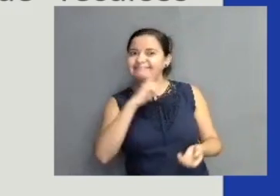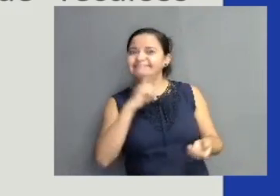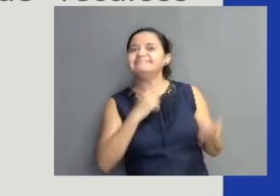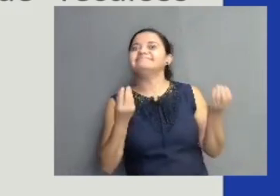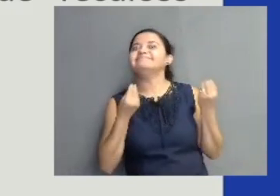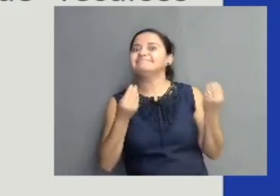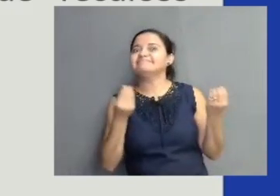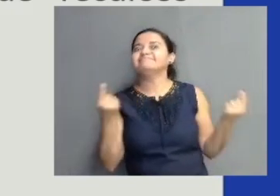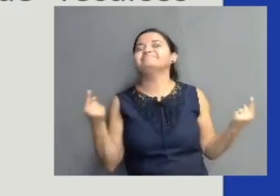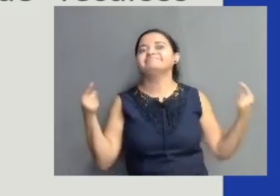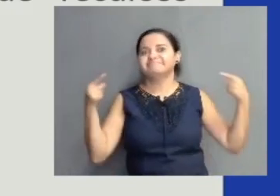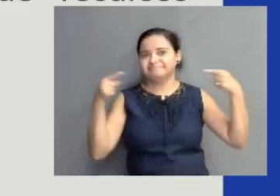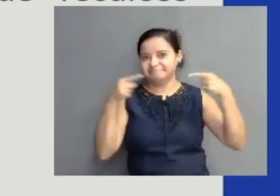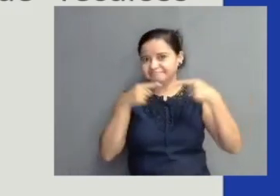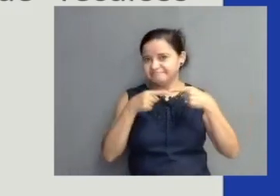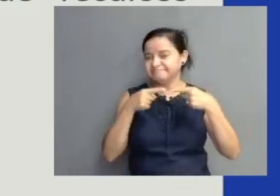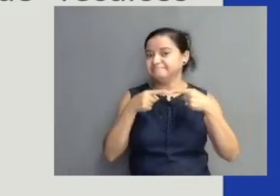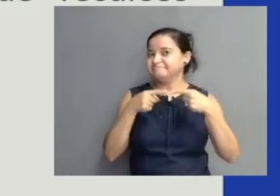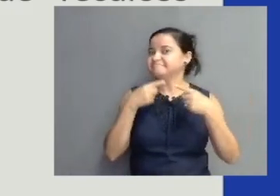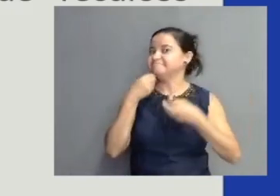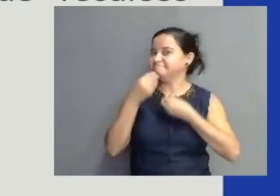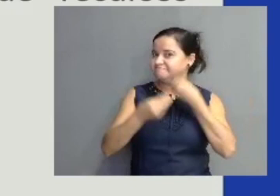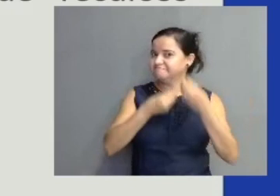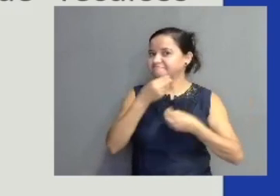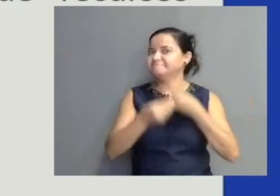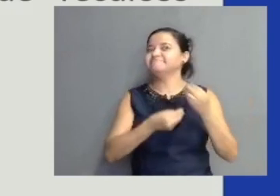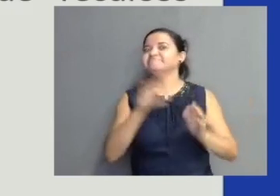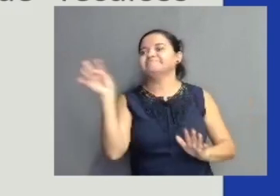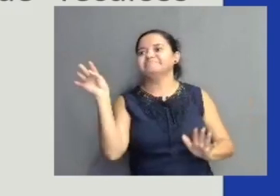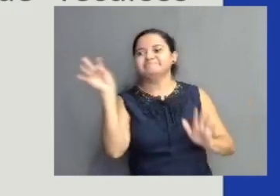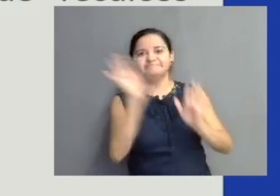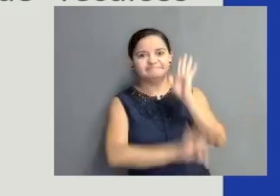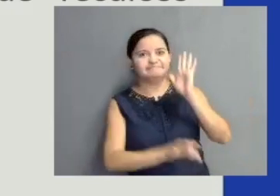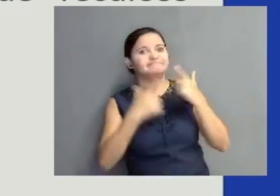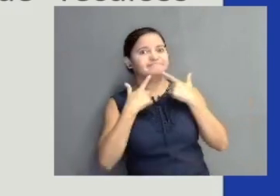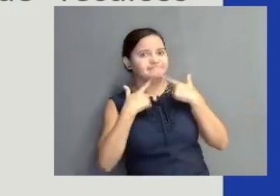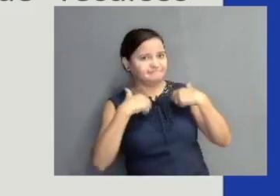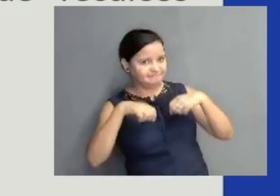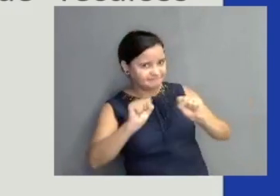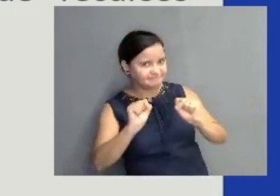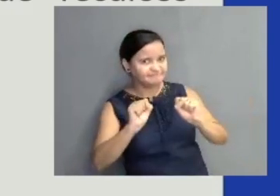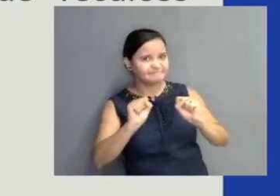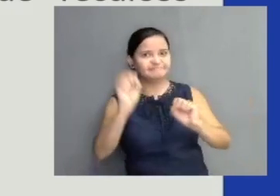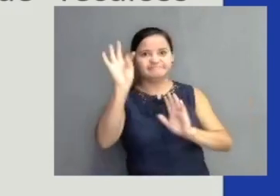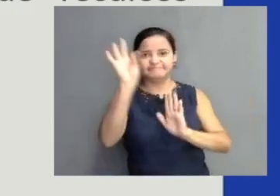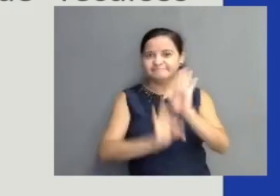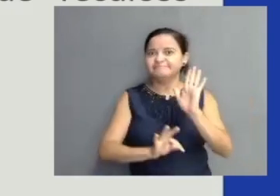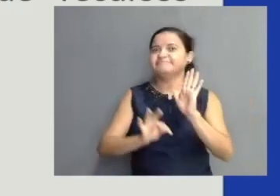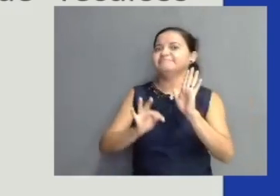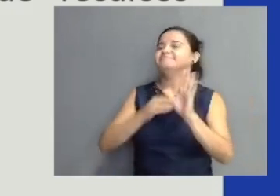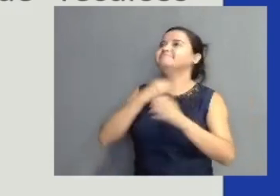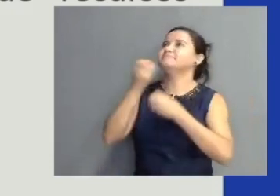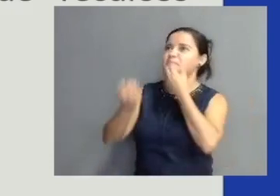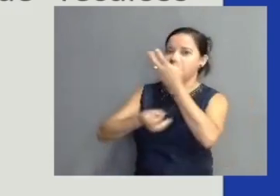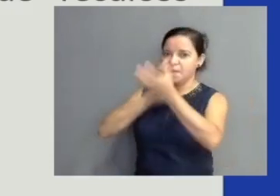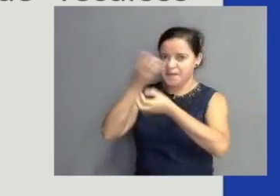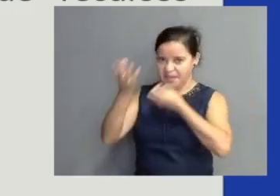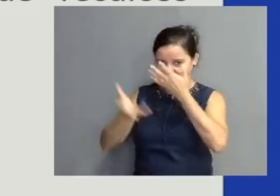as formas e usos dos principais recursos na linguagem em textos poéticos, algumas habilidades do nosso